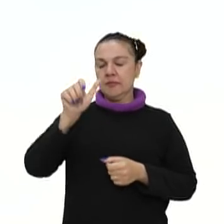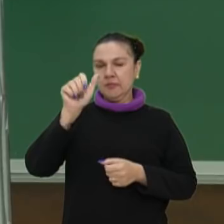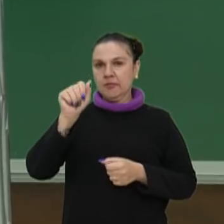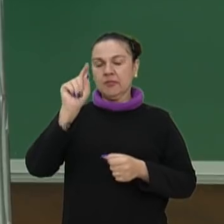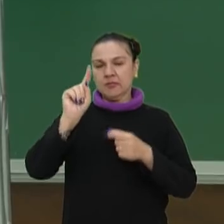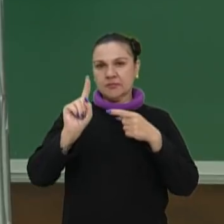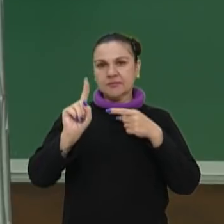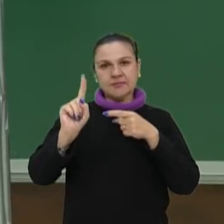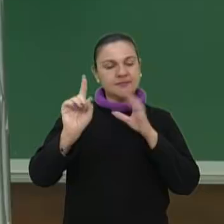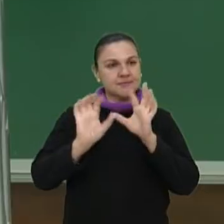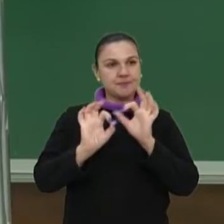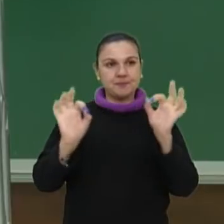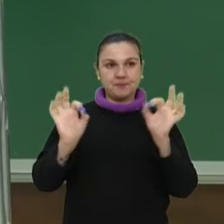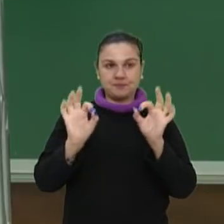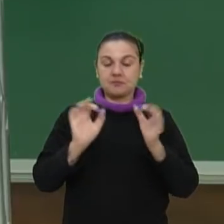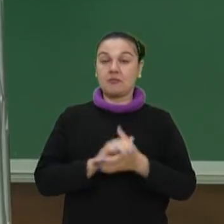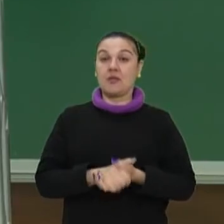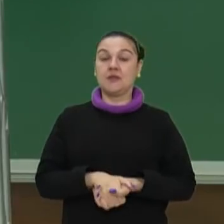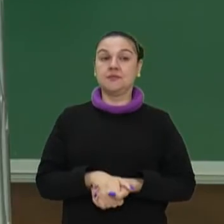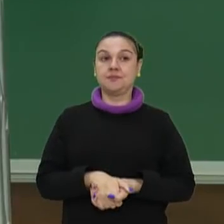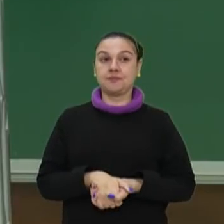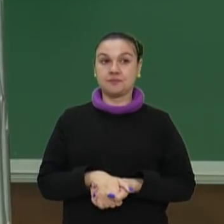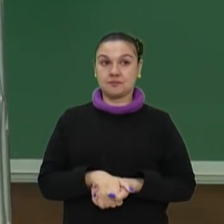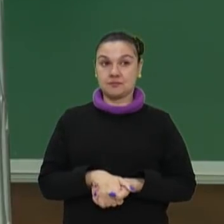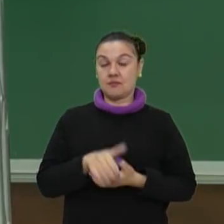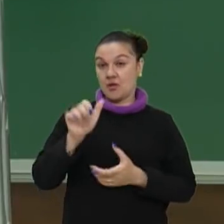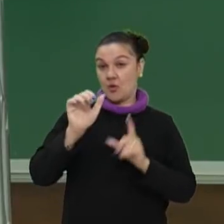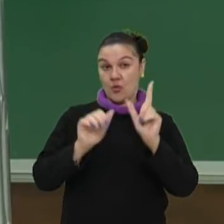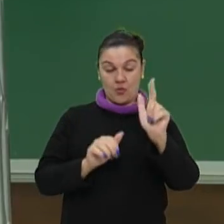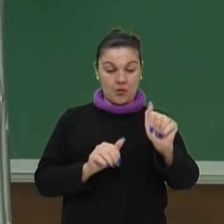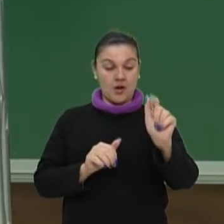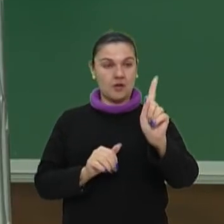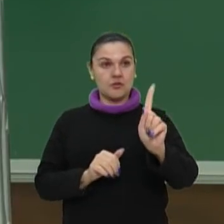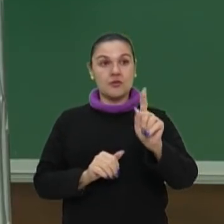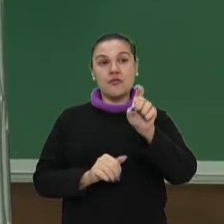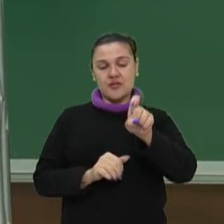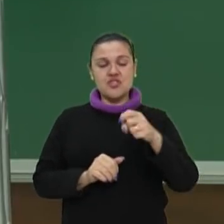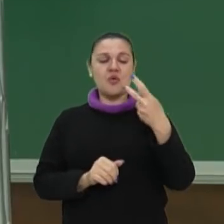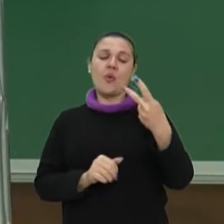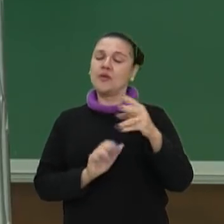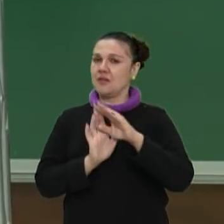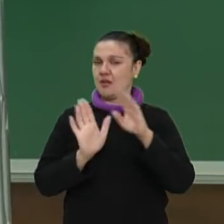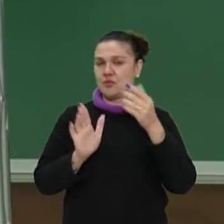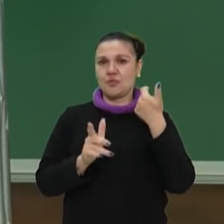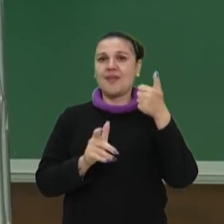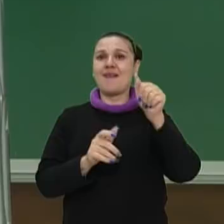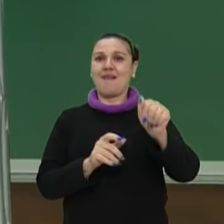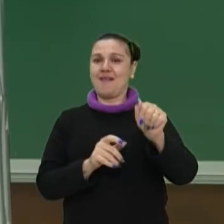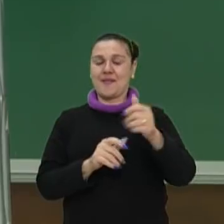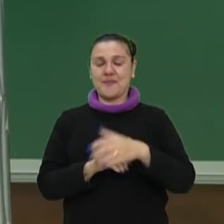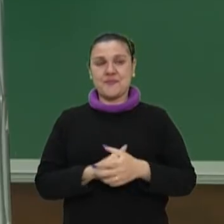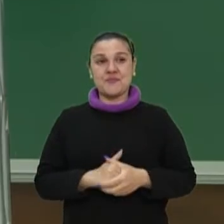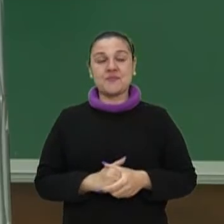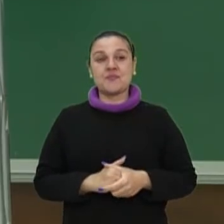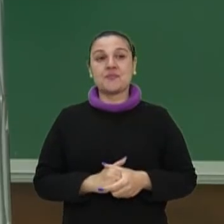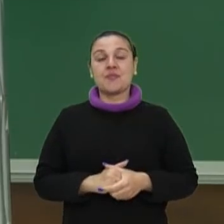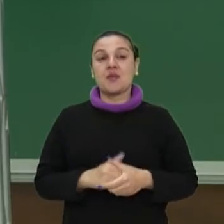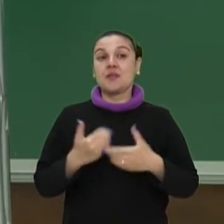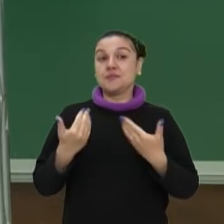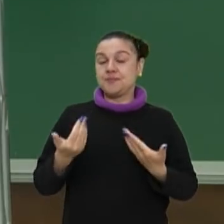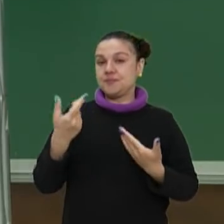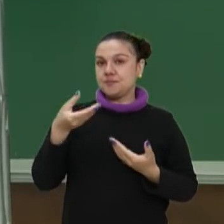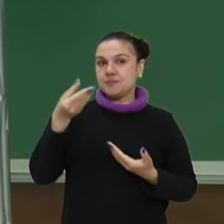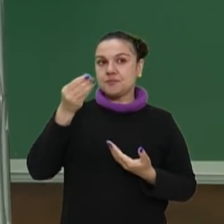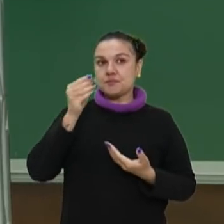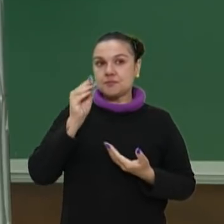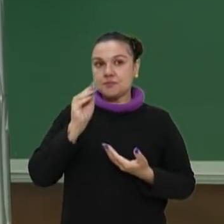aqui normalmente não aparece nada quando eu tenho o A valendo 1. Então ficaria só x ao quadrado mais bx mais c igual a 0. Quando isso acontece,